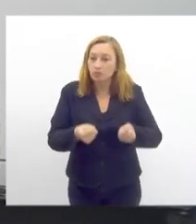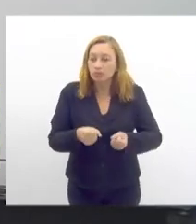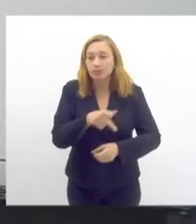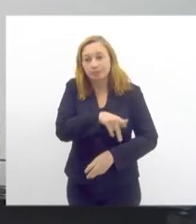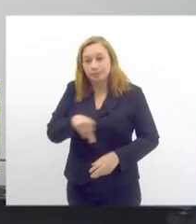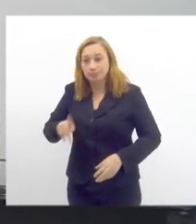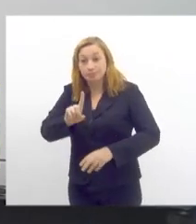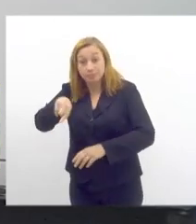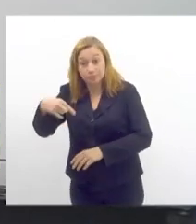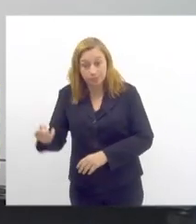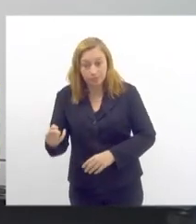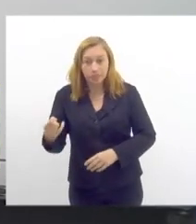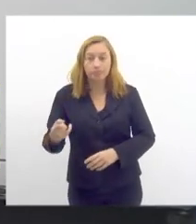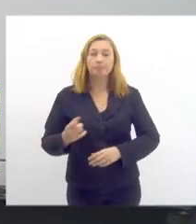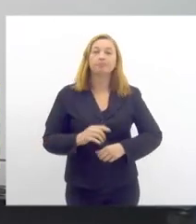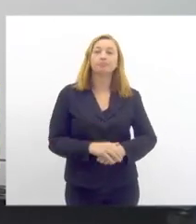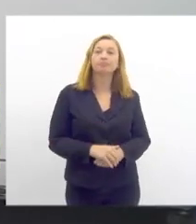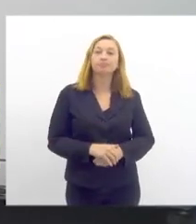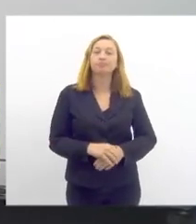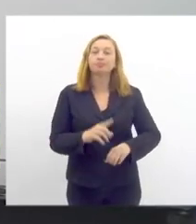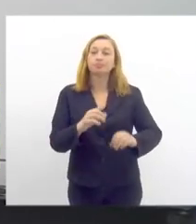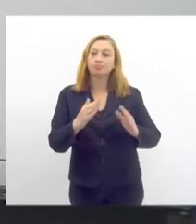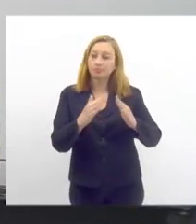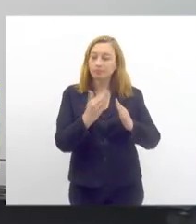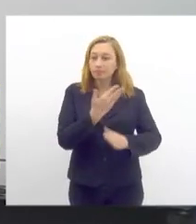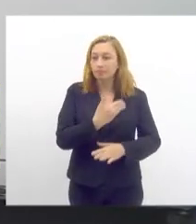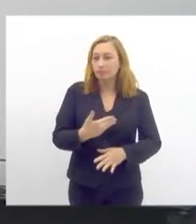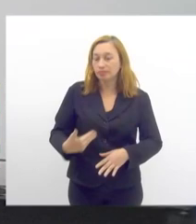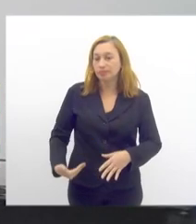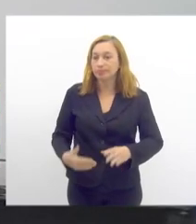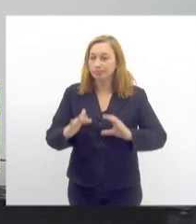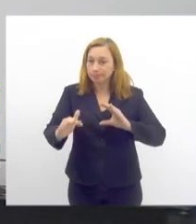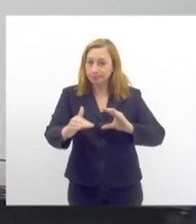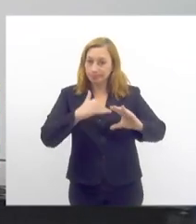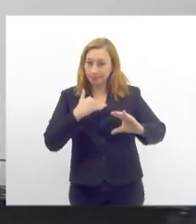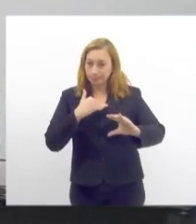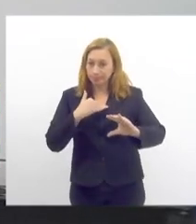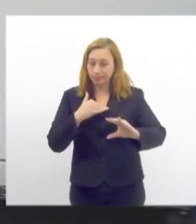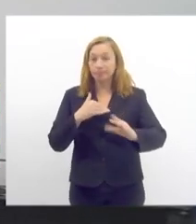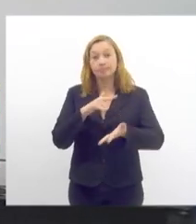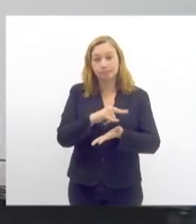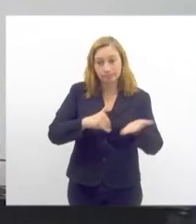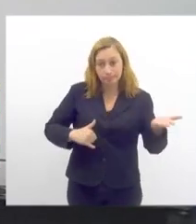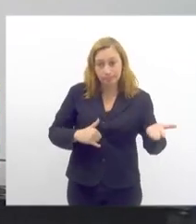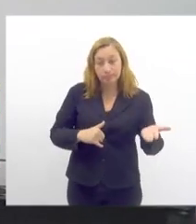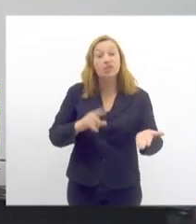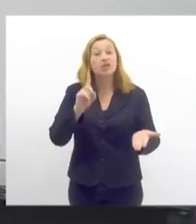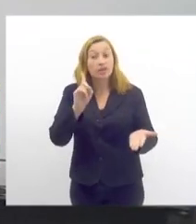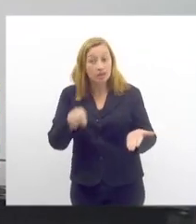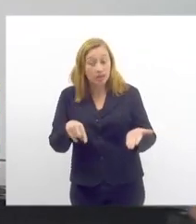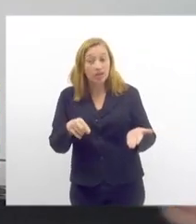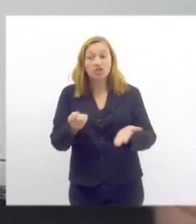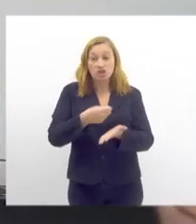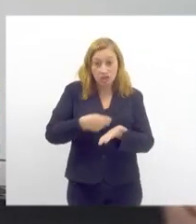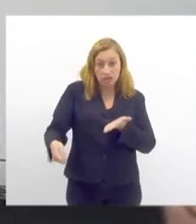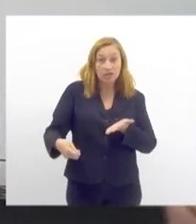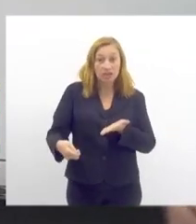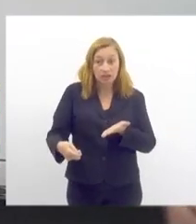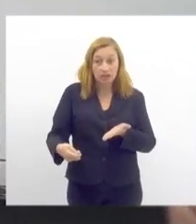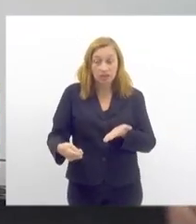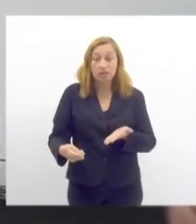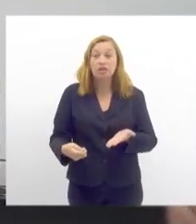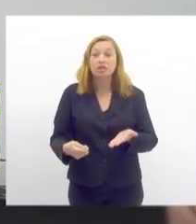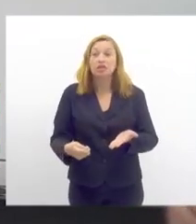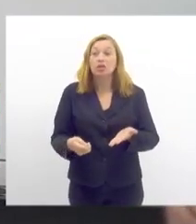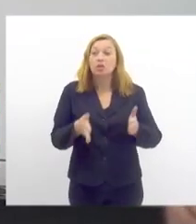demais partícipes, no dia seguinte a Casa Civil já tinha nos devolvido essa progressão, que é essa que já está assinada. Ou